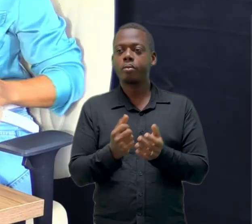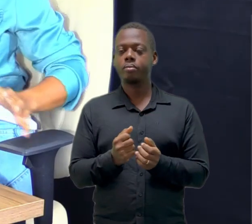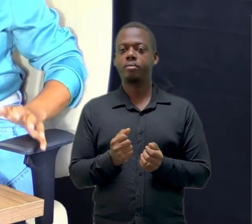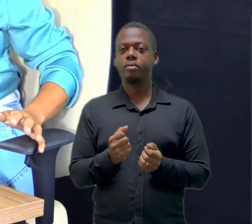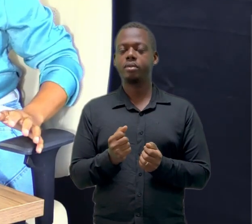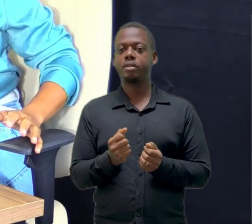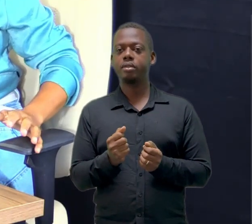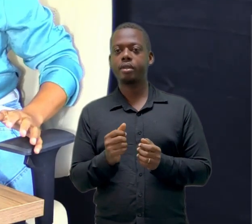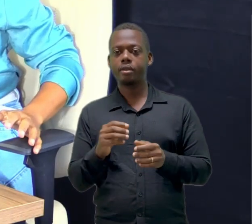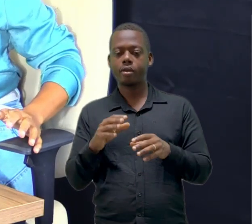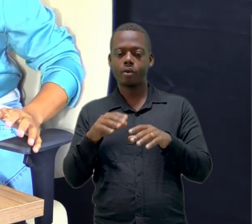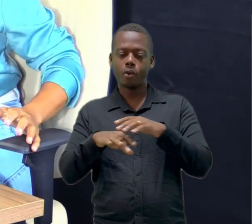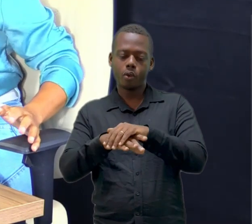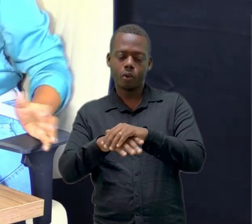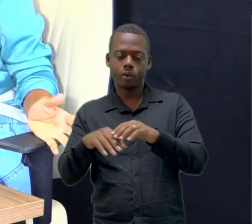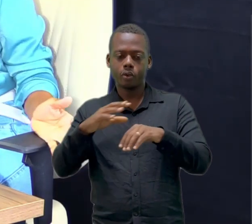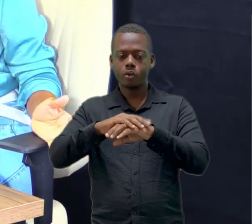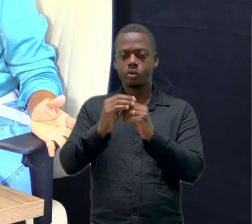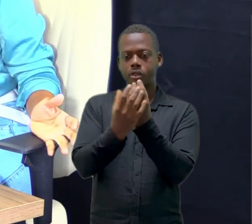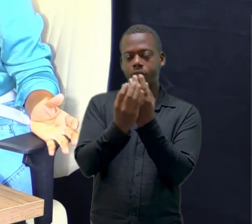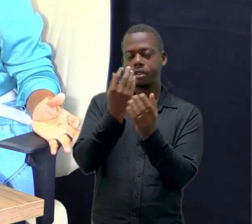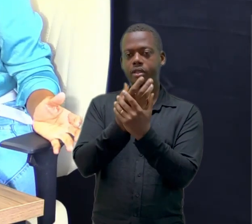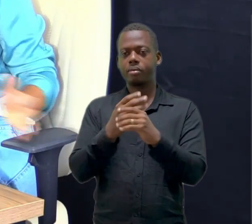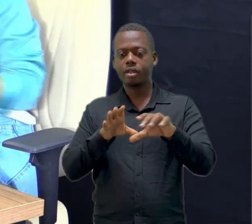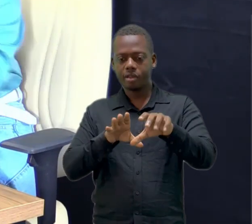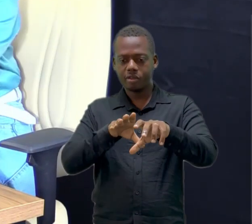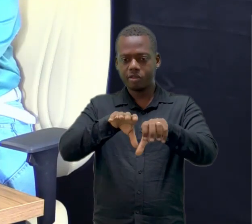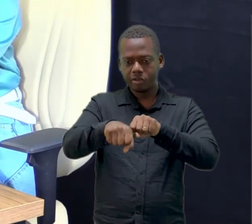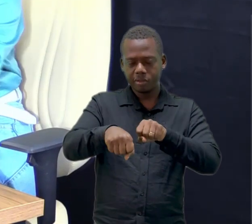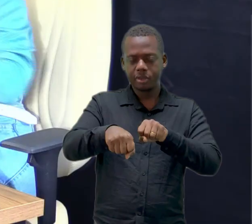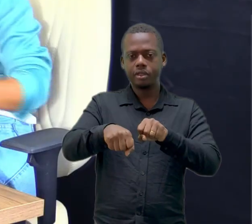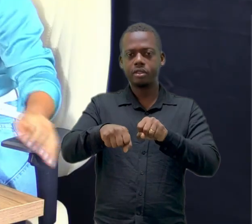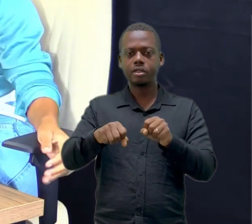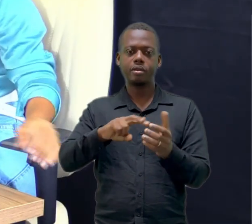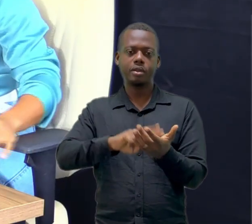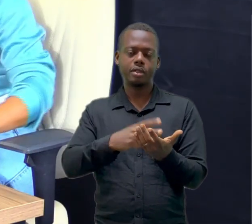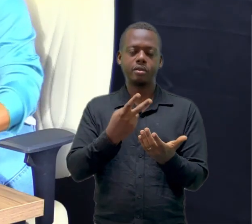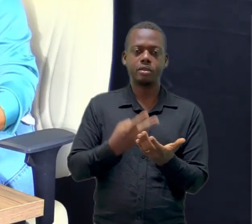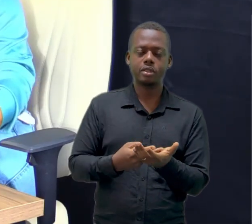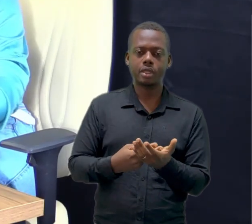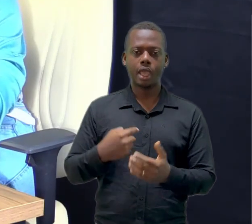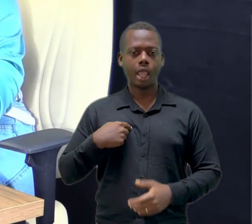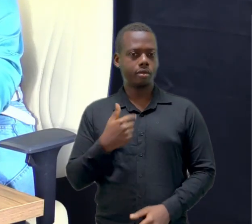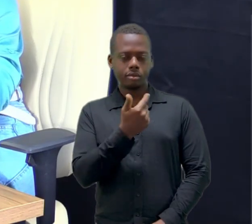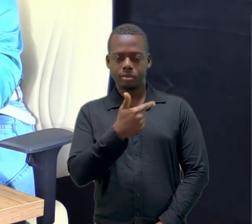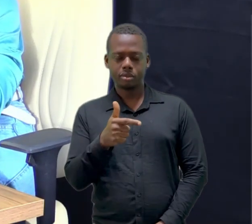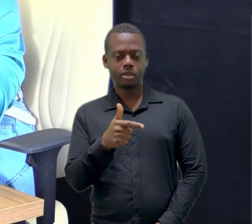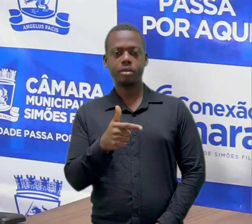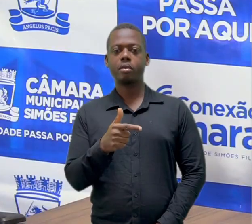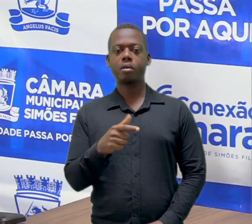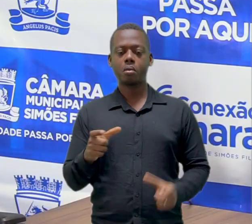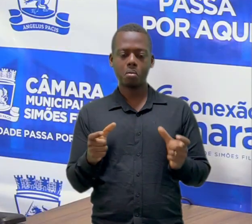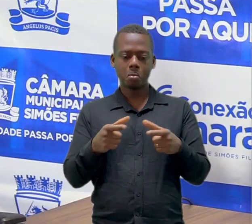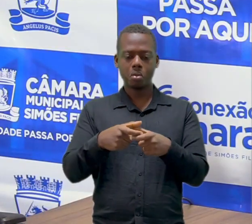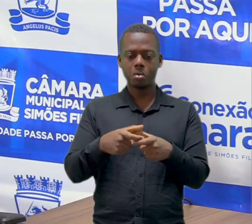contato, né? é contato. E, inclusive, a formação para poder fazer essa tradução, eu ainda não tenho. São poucas